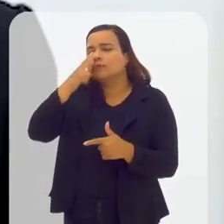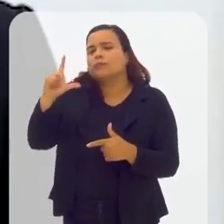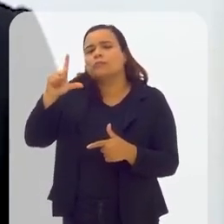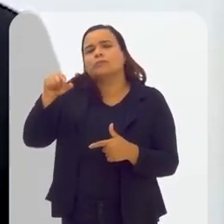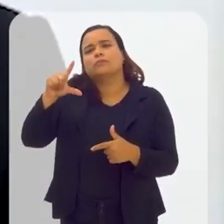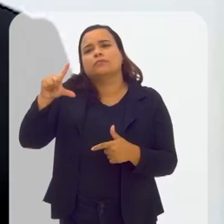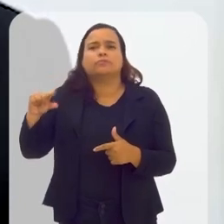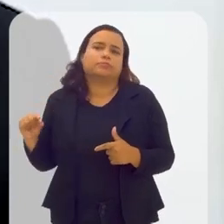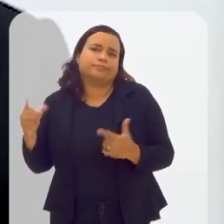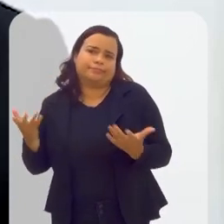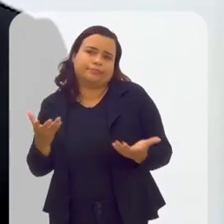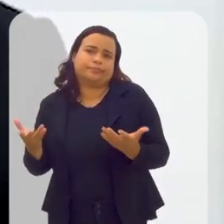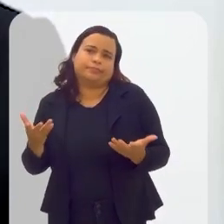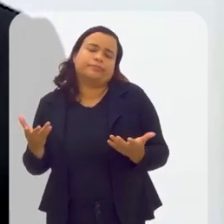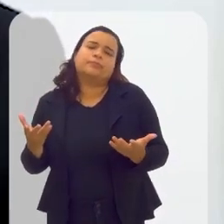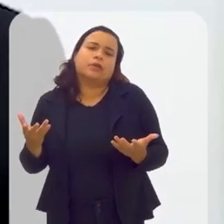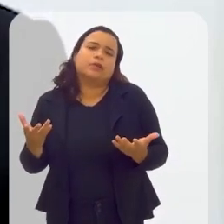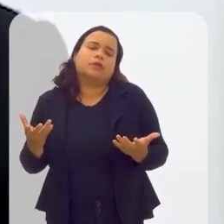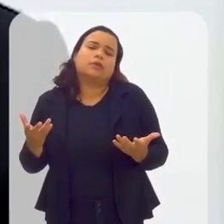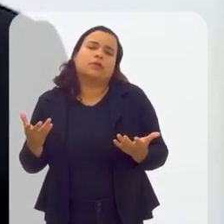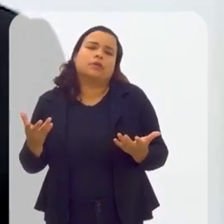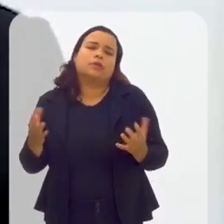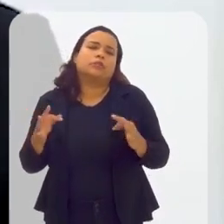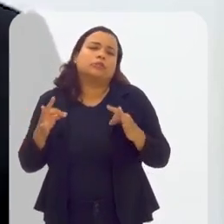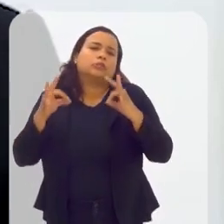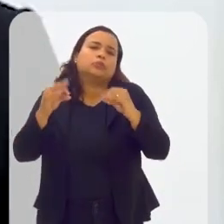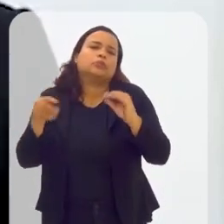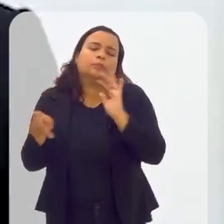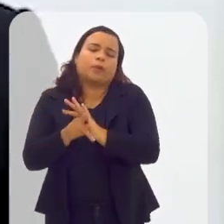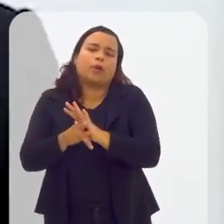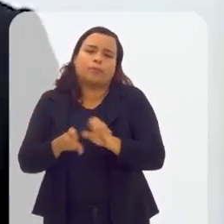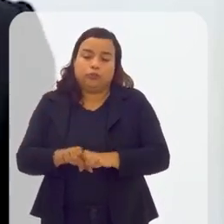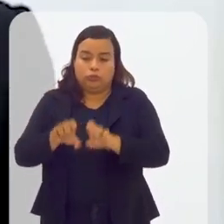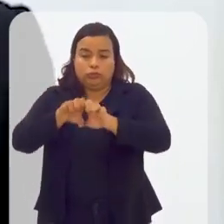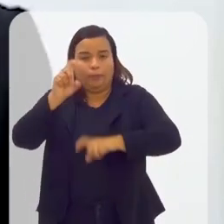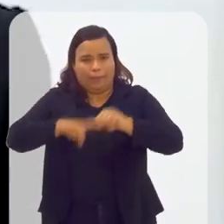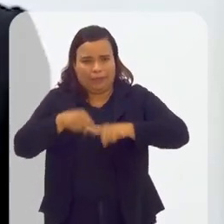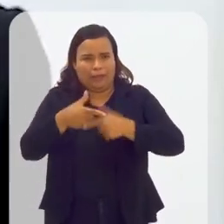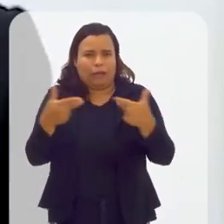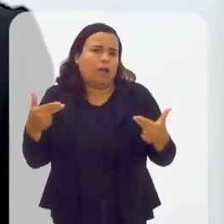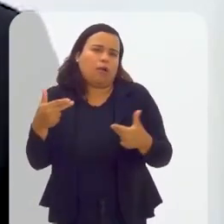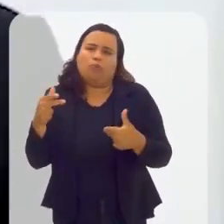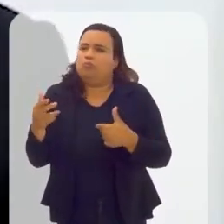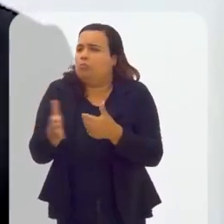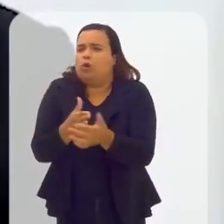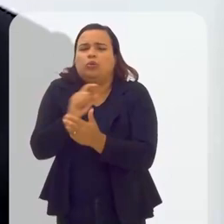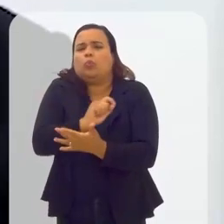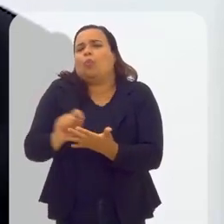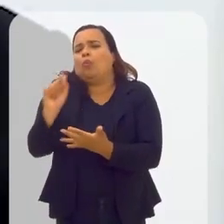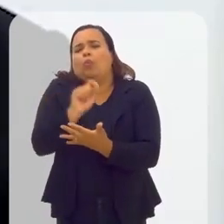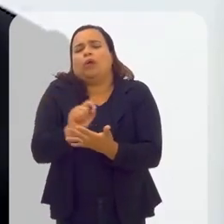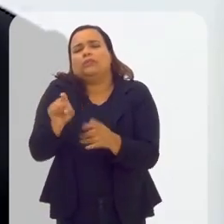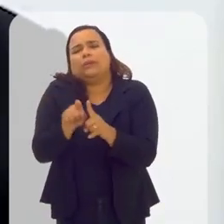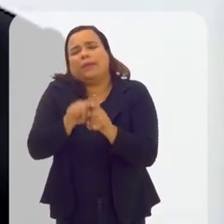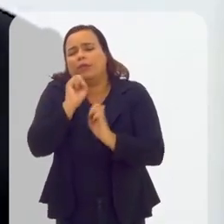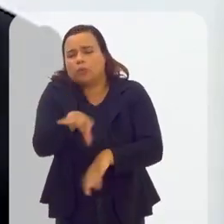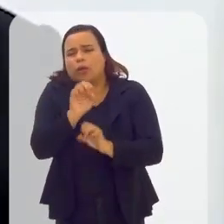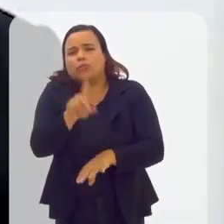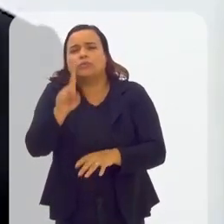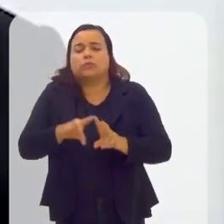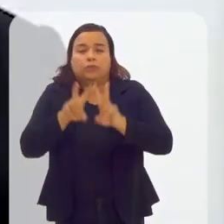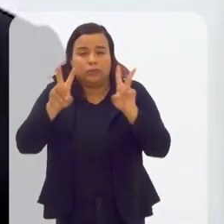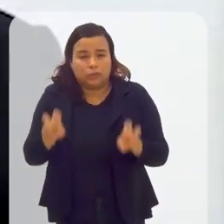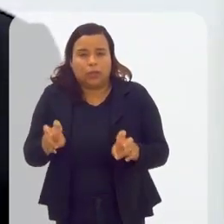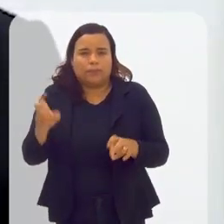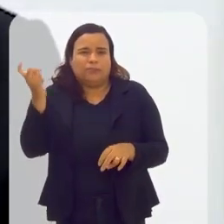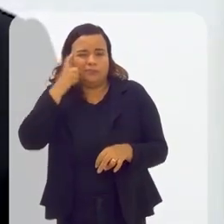são fundamentalmente esses. Quer dizer, tudo que tiver ligado à infraestrutura, seja lá o que for, e educação são temas